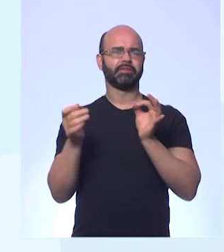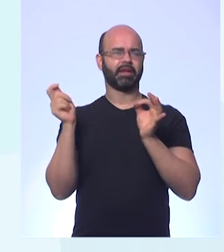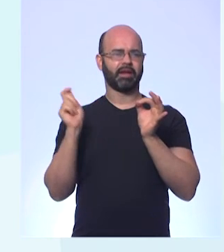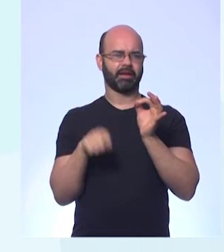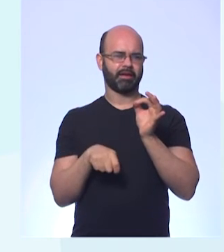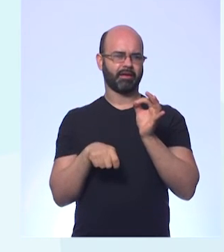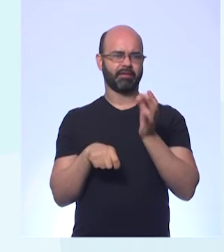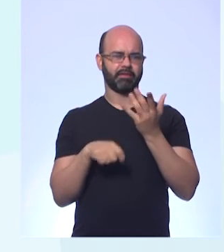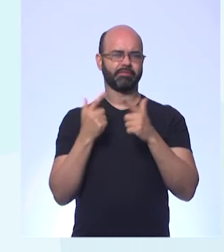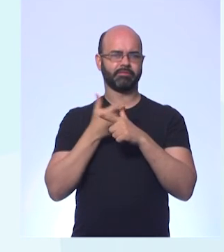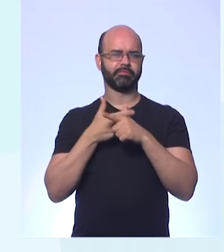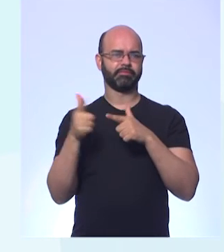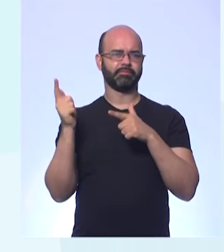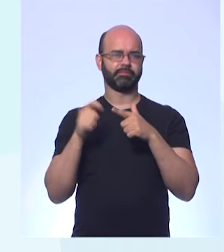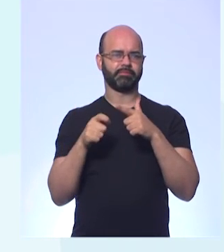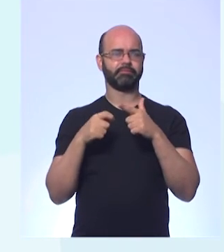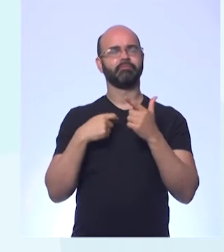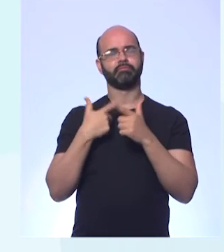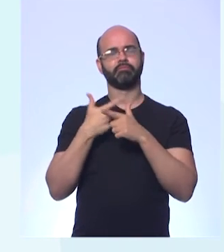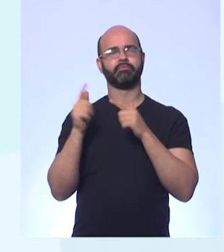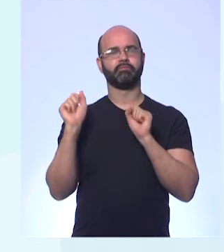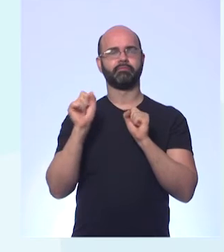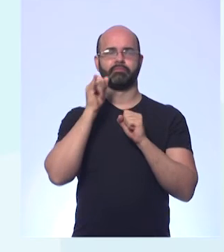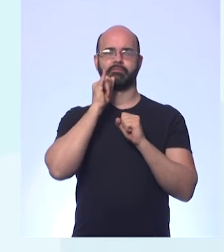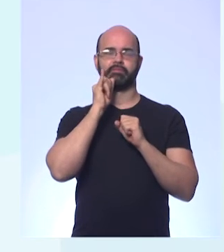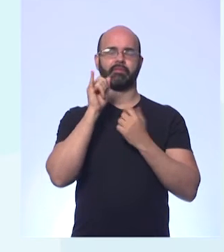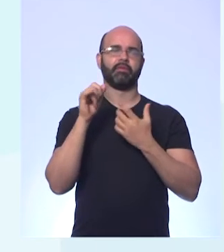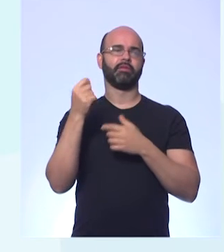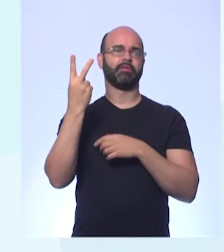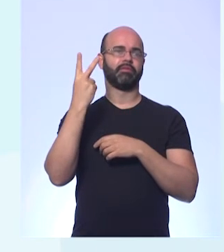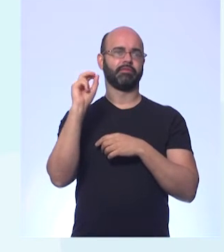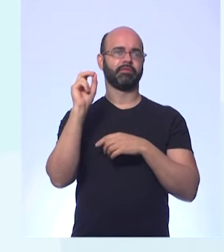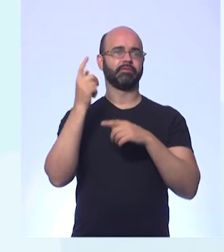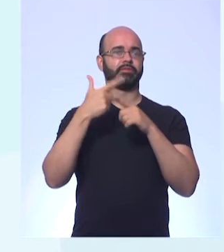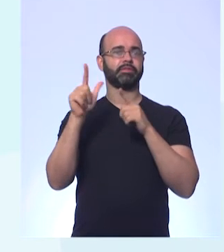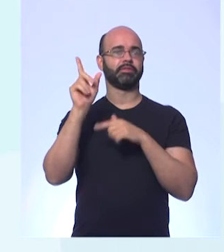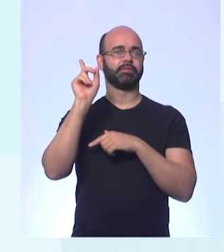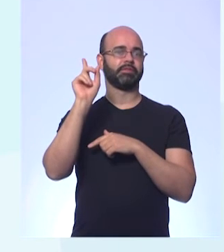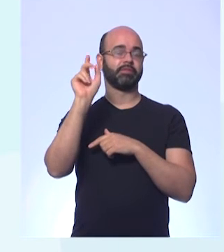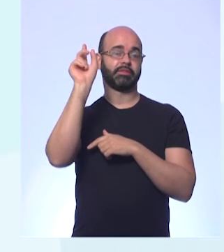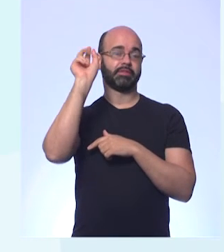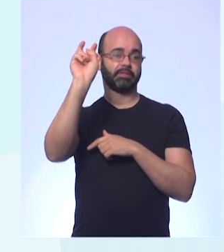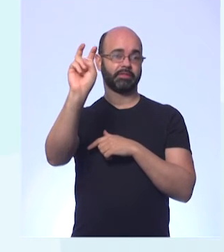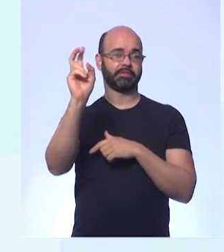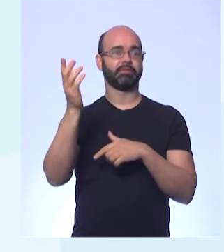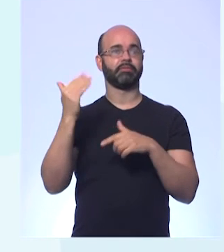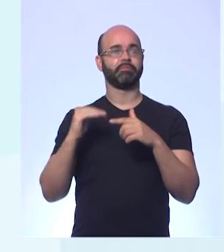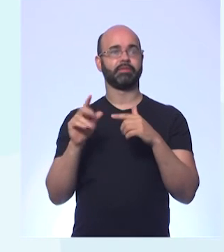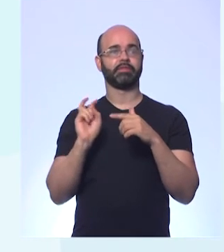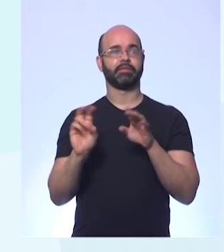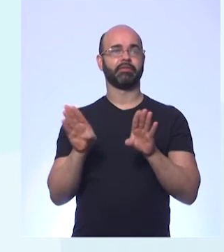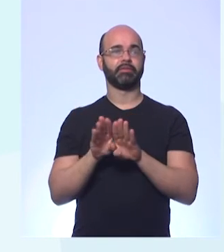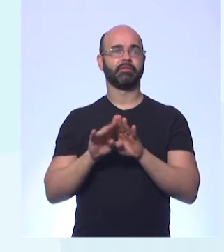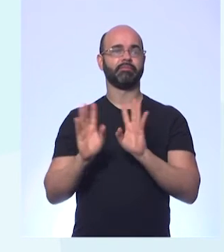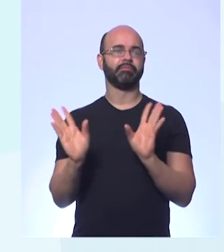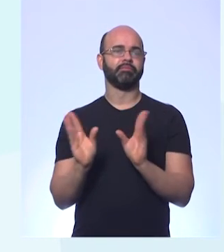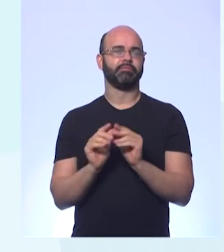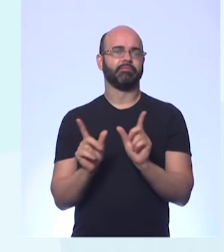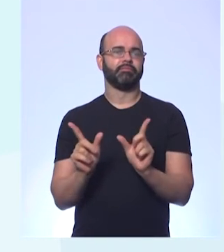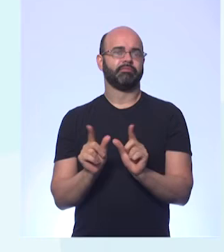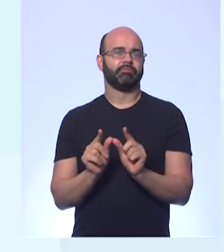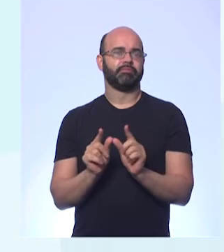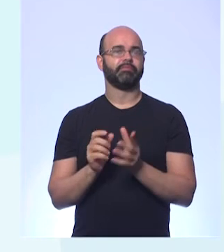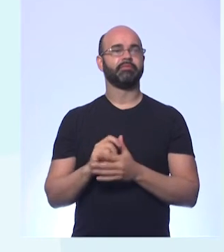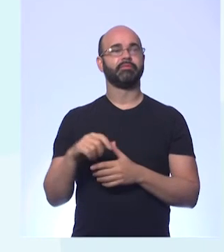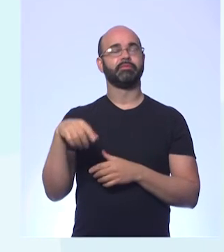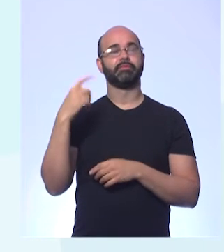ela é divisível, eu divido. Por exemplo, aqui dá para dividir em cima e embaixo por 5 e a gente reduz a fração. Então, 20